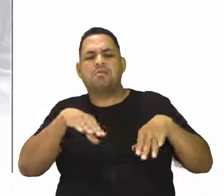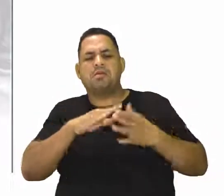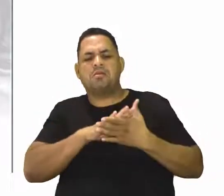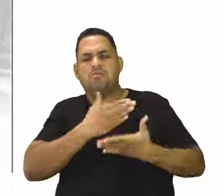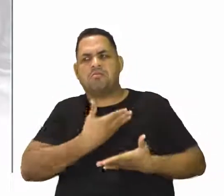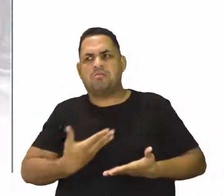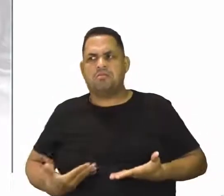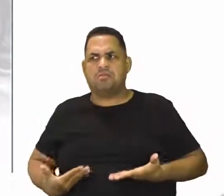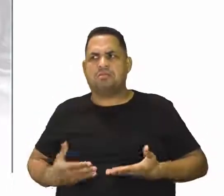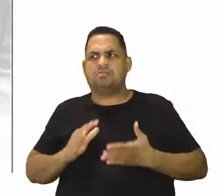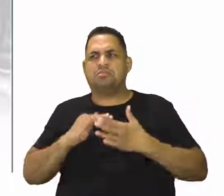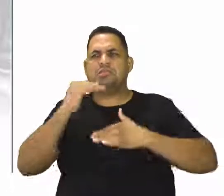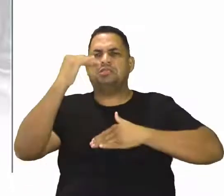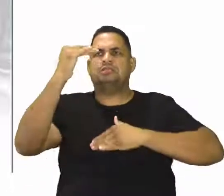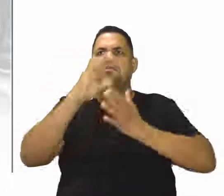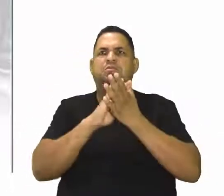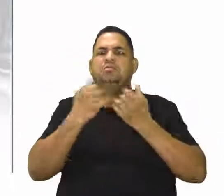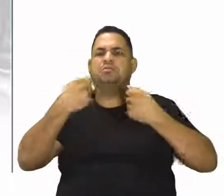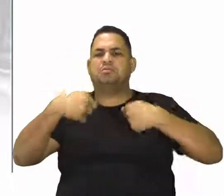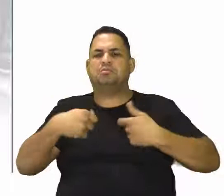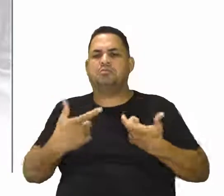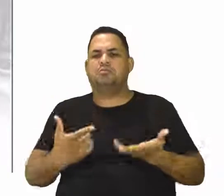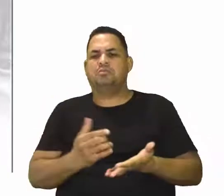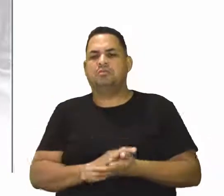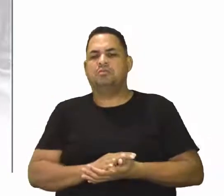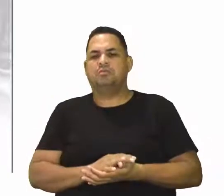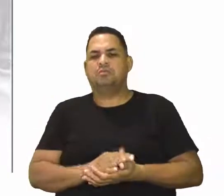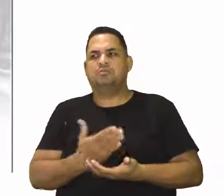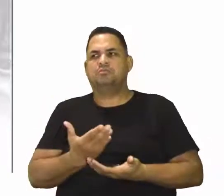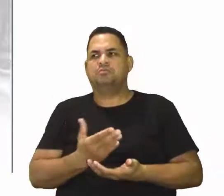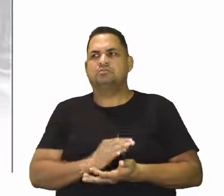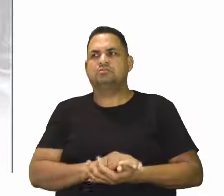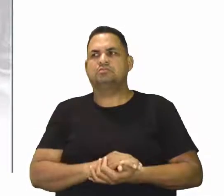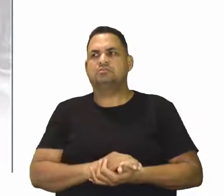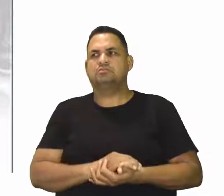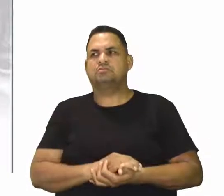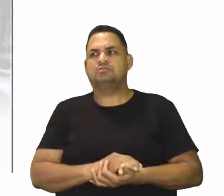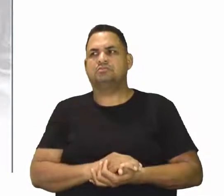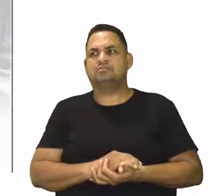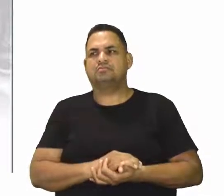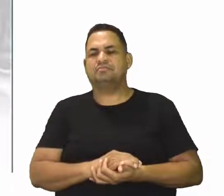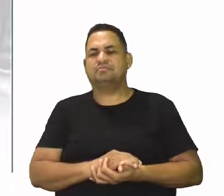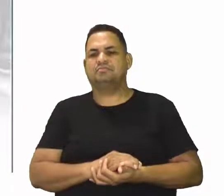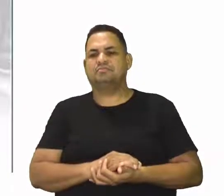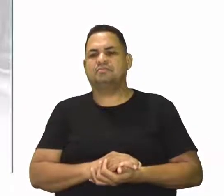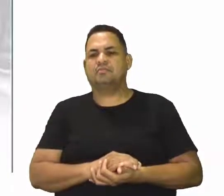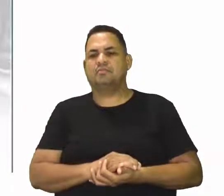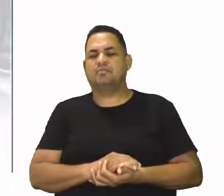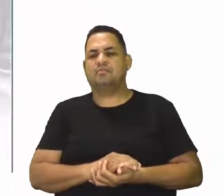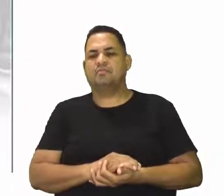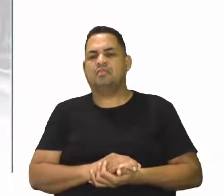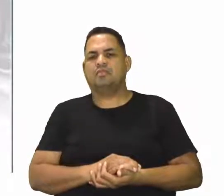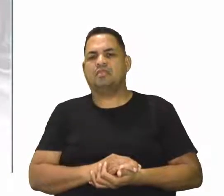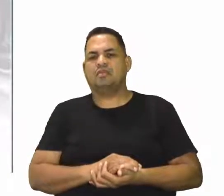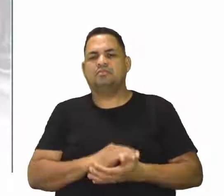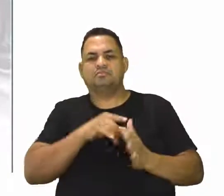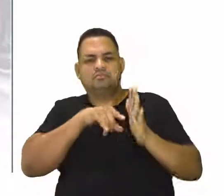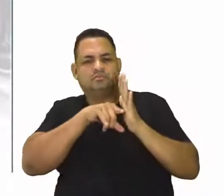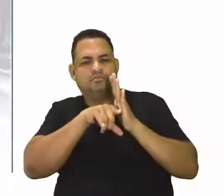governo o Governo está no poder então só eles que tem que não poder aí você sabe